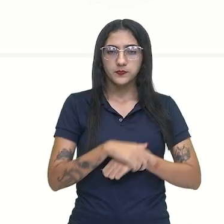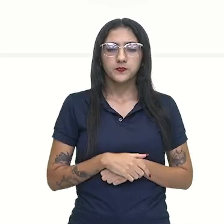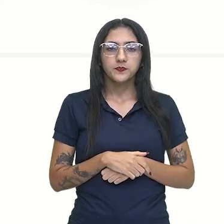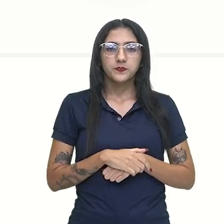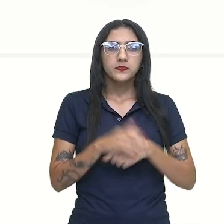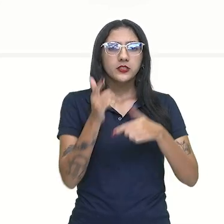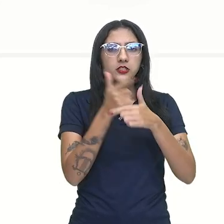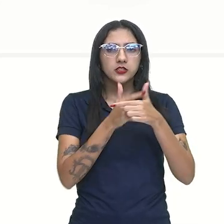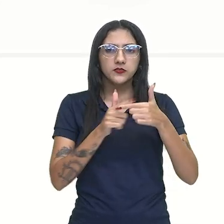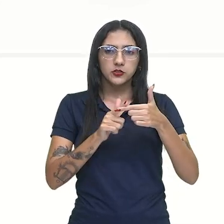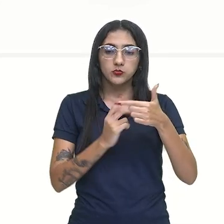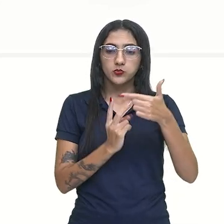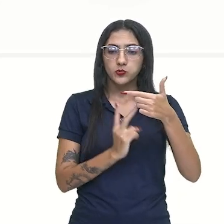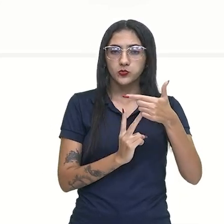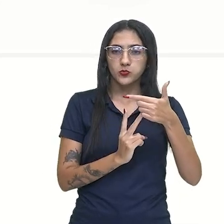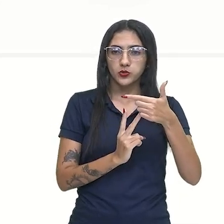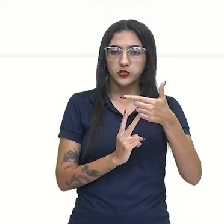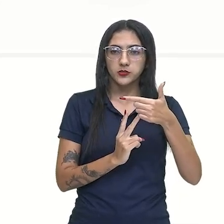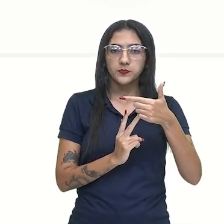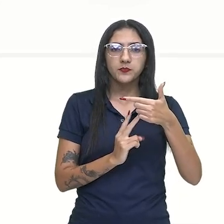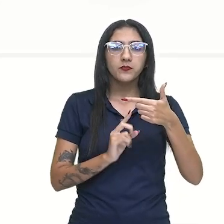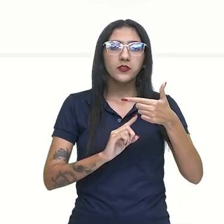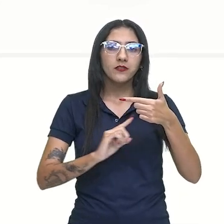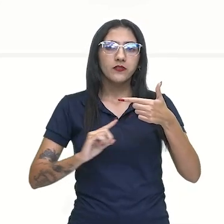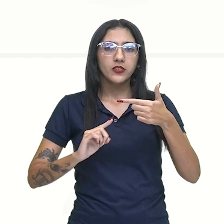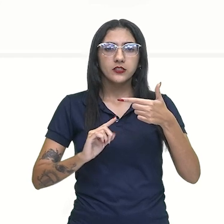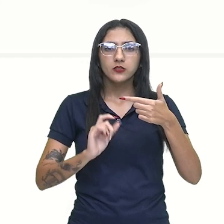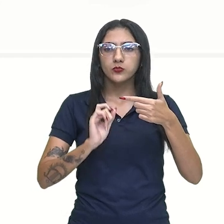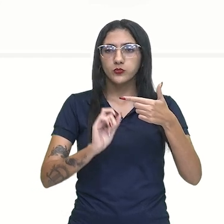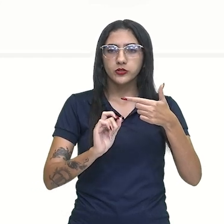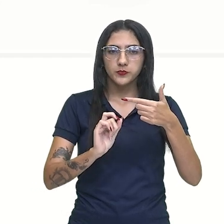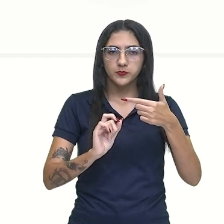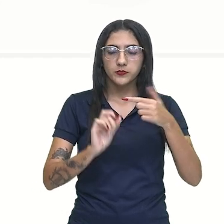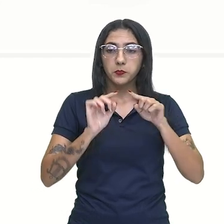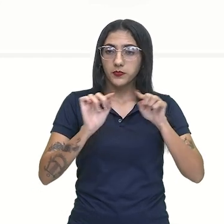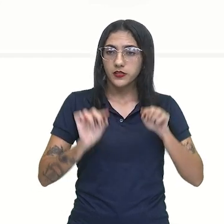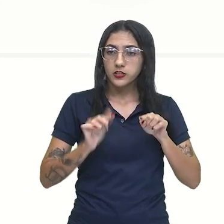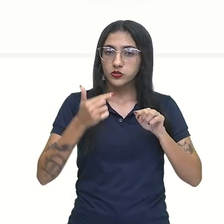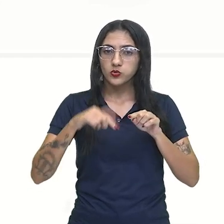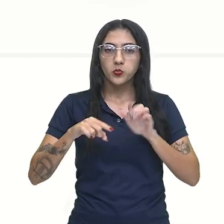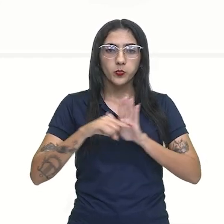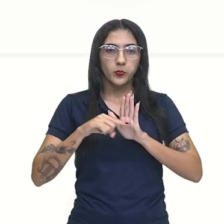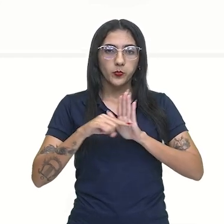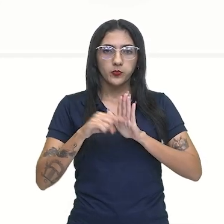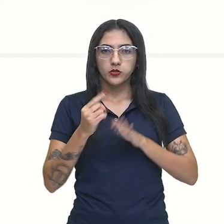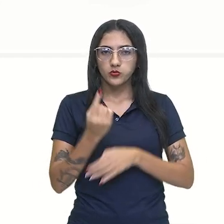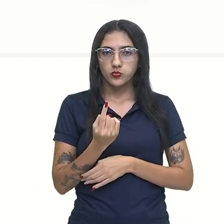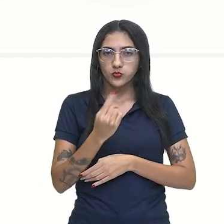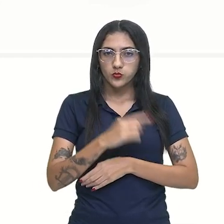Dividido por 2 vezes o valor de A, que é -1.